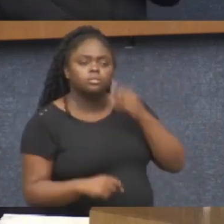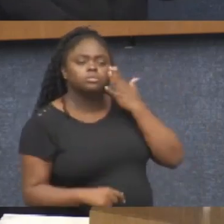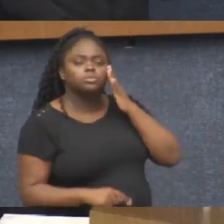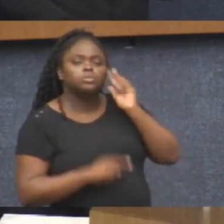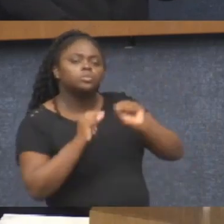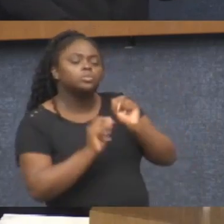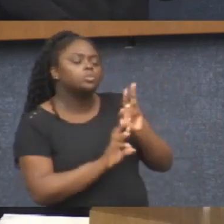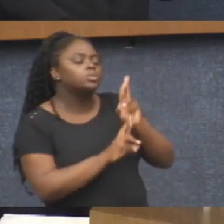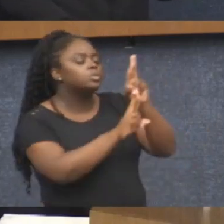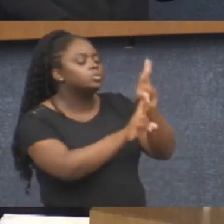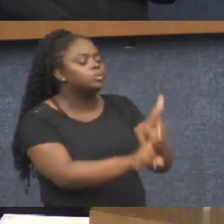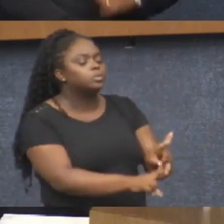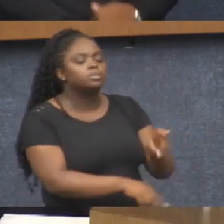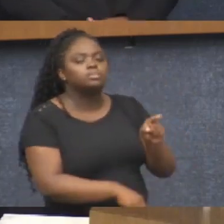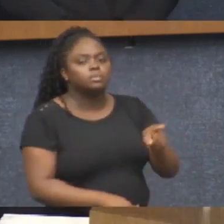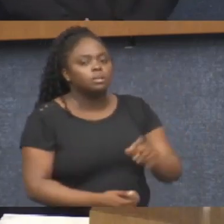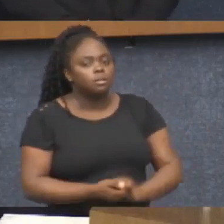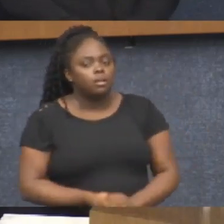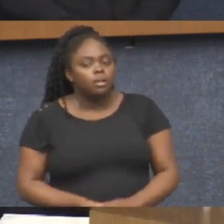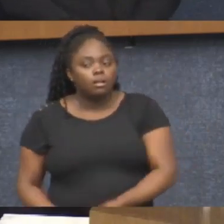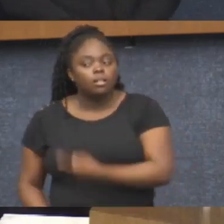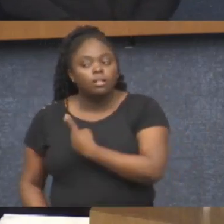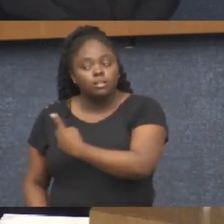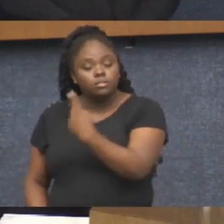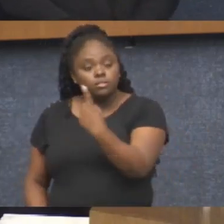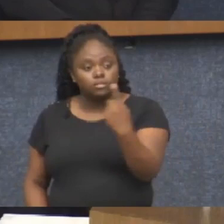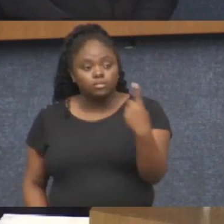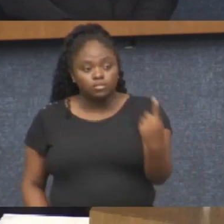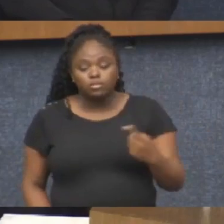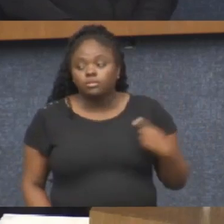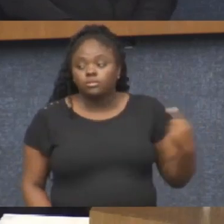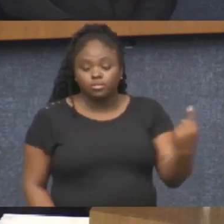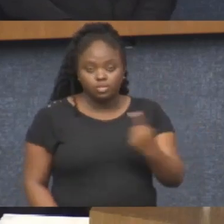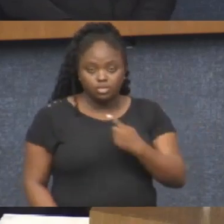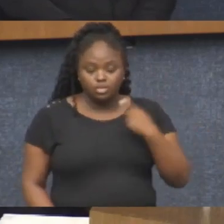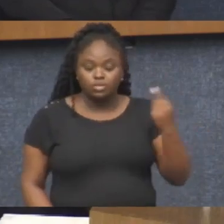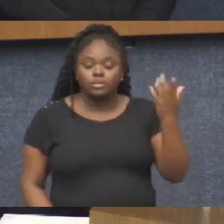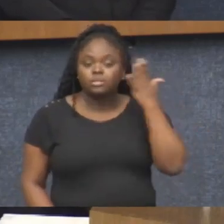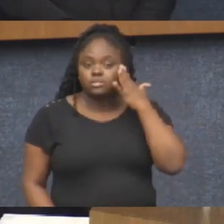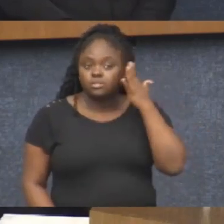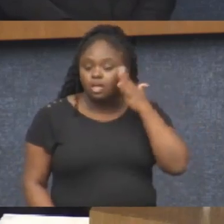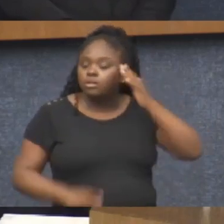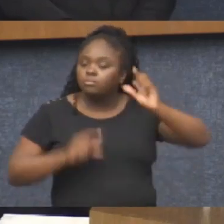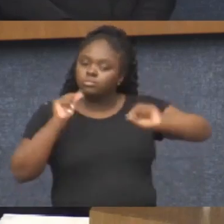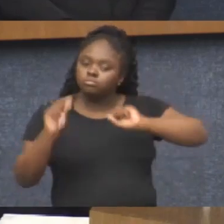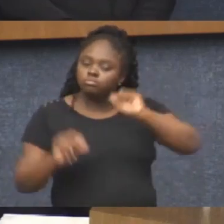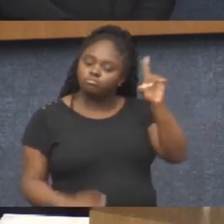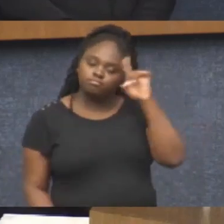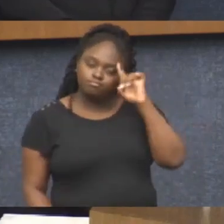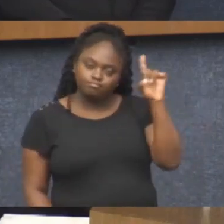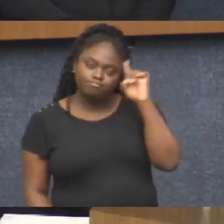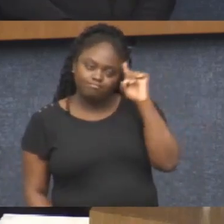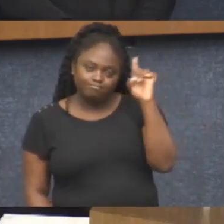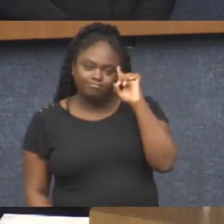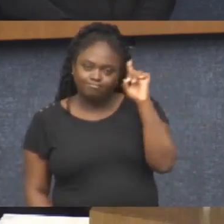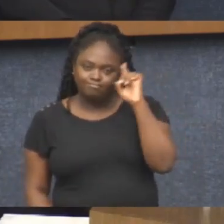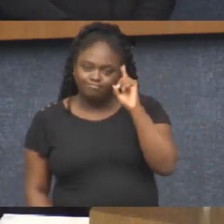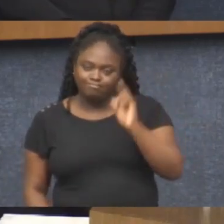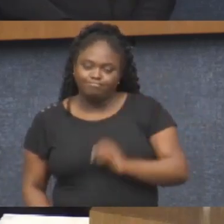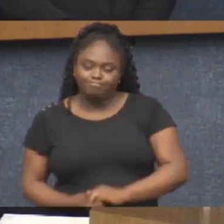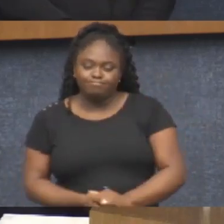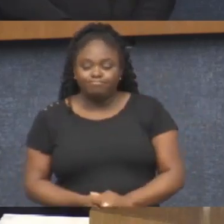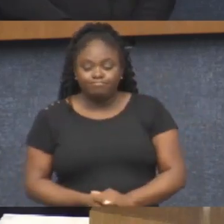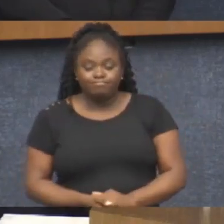aquilo representa. O que cada um de nós aqui sabe, o que é o nosso dia a dia, né?